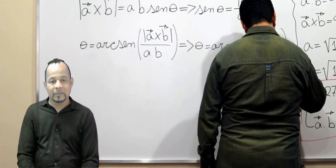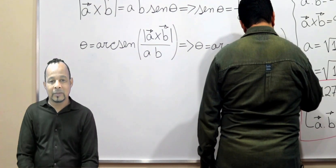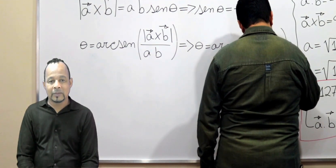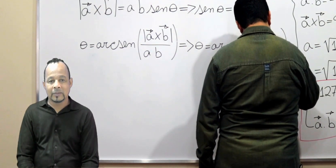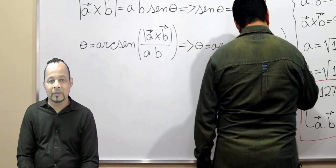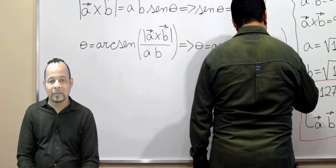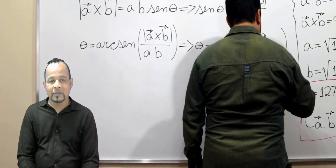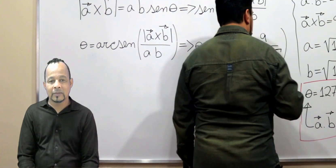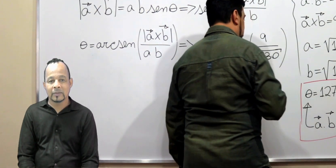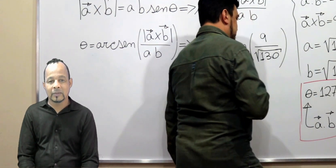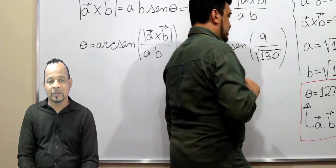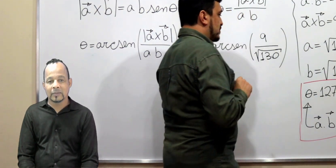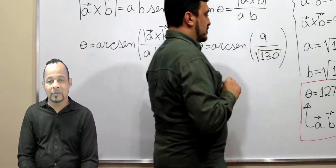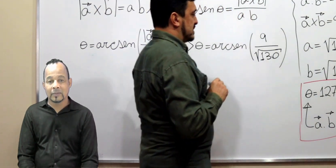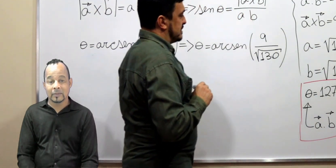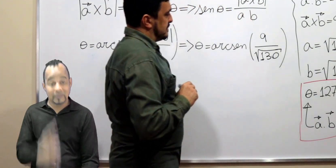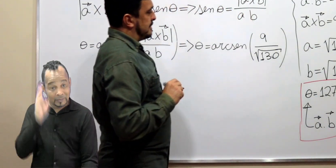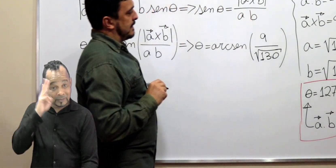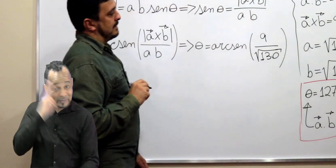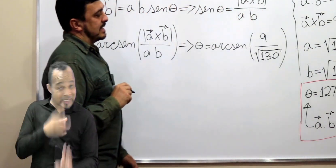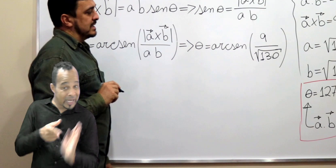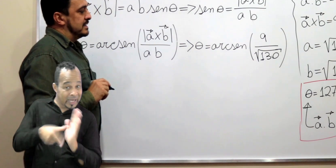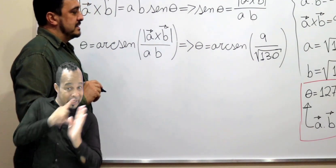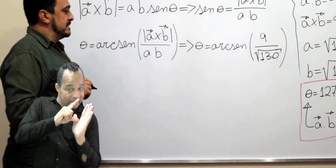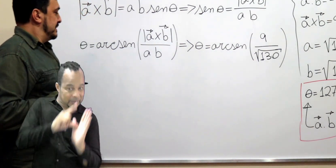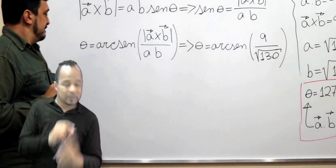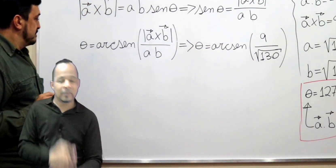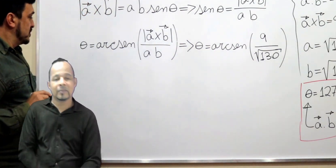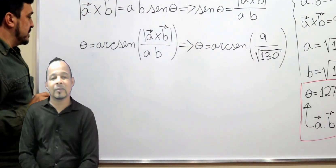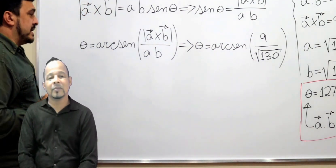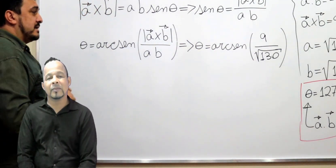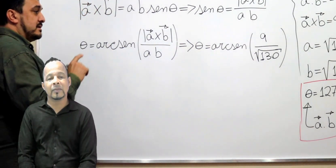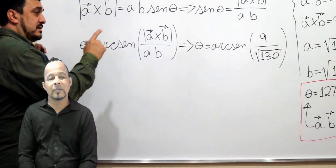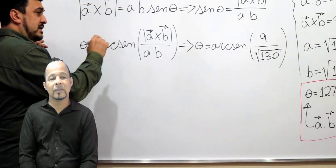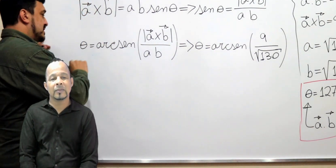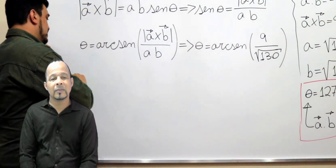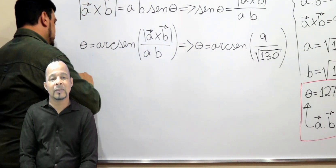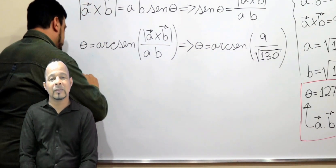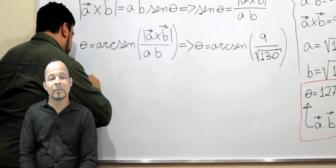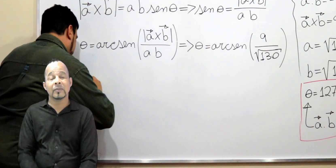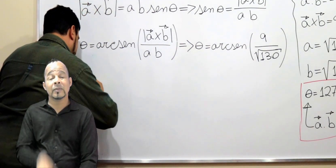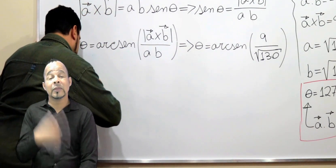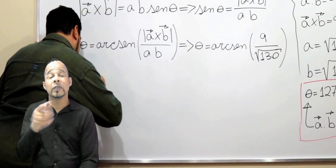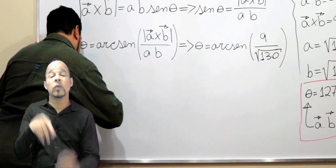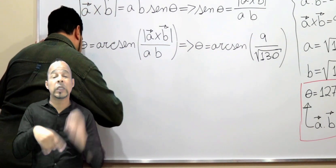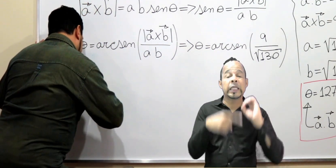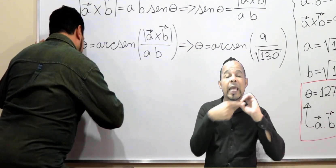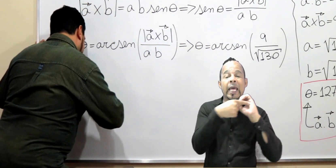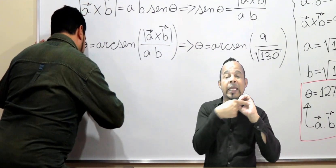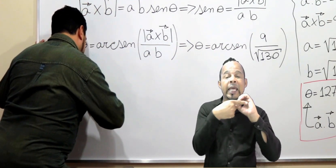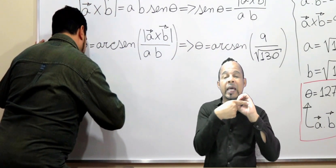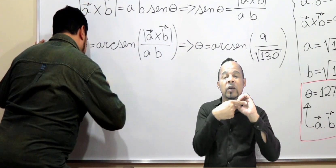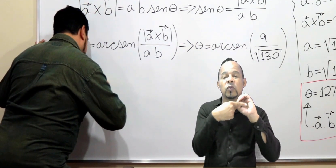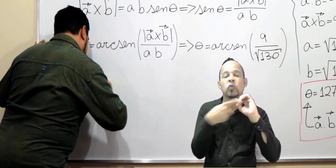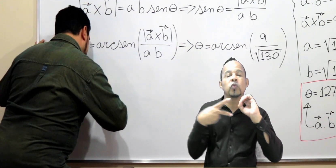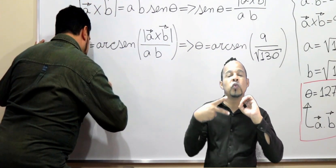gente vai ficar o dia inteiro aqui fazendo conta. Bacana? Muito bem. Então, θ vale...